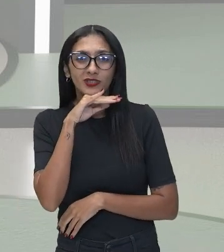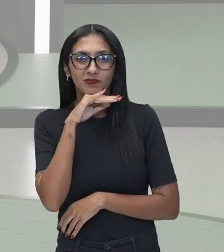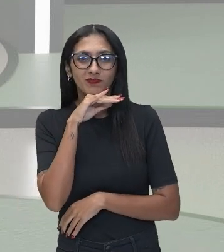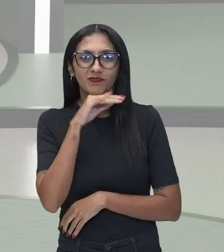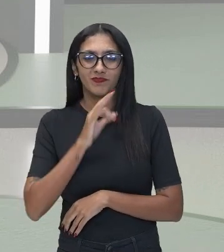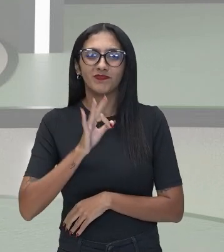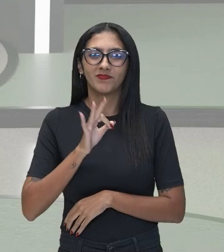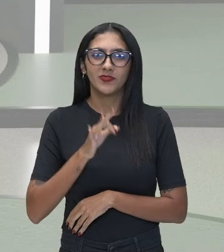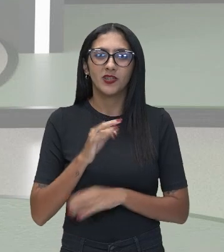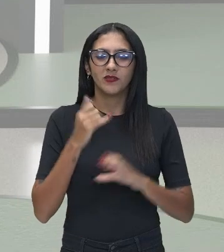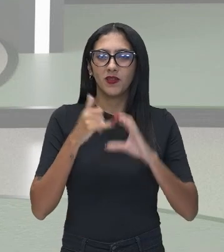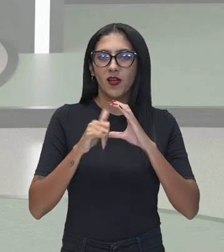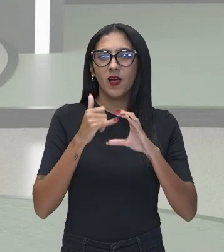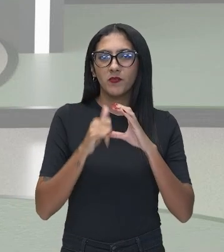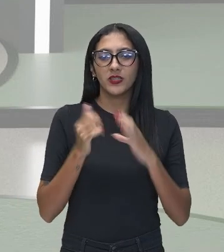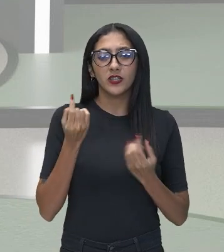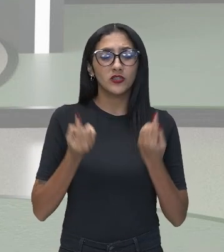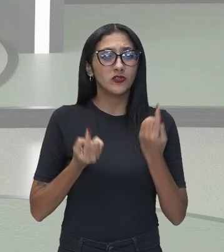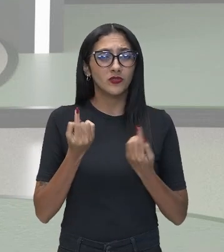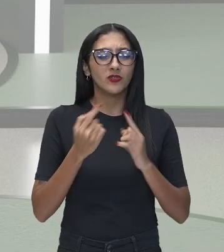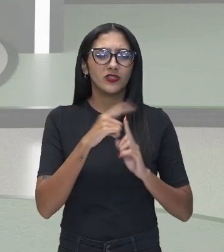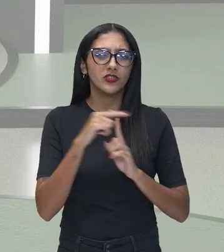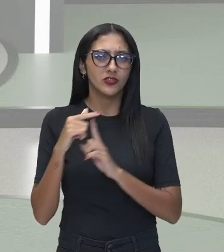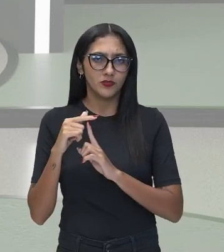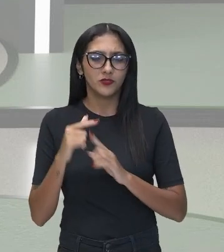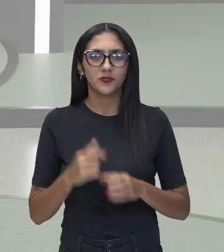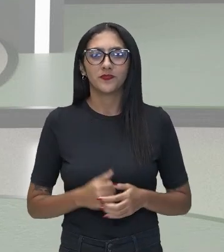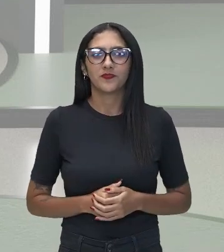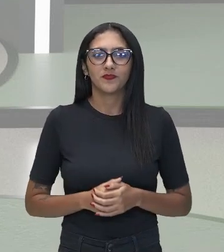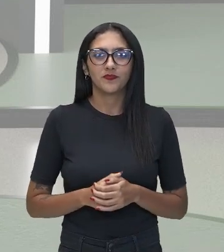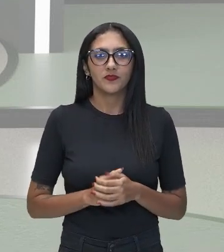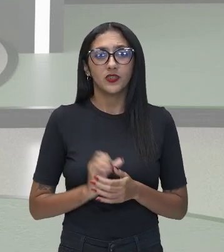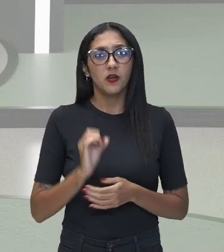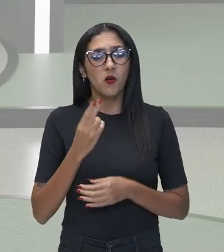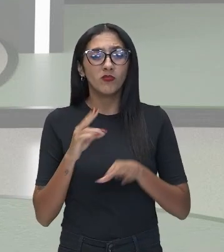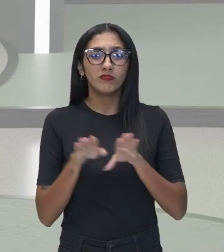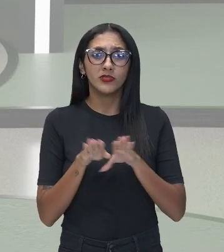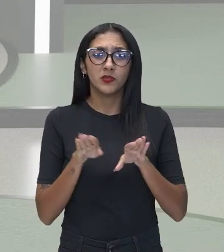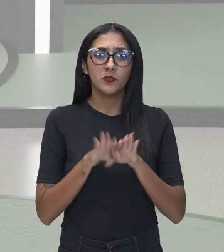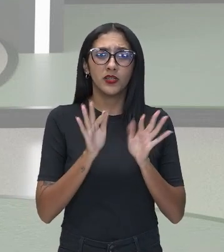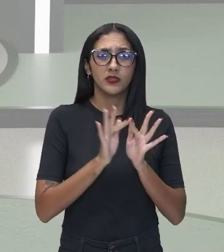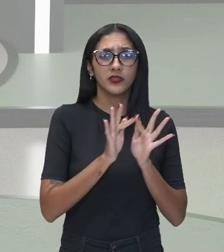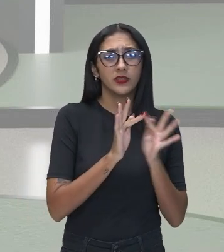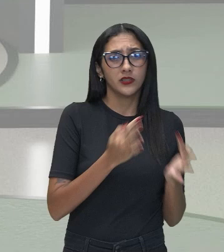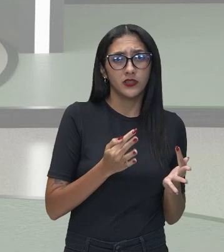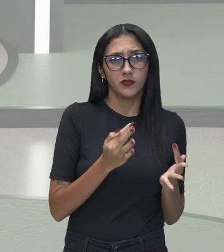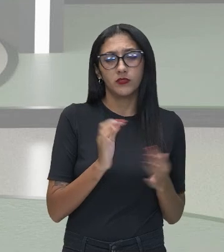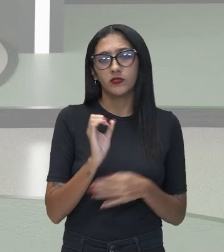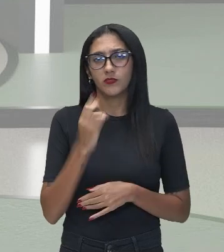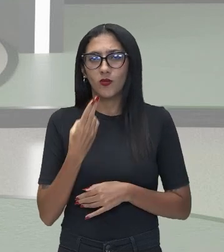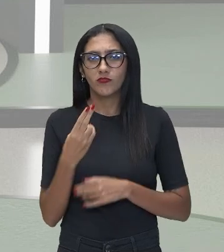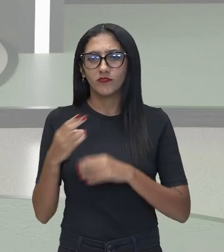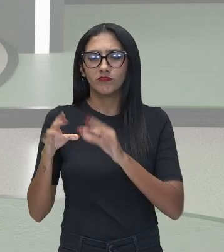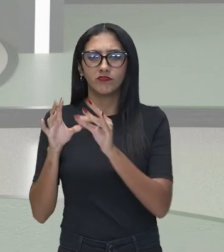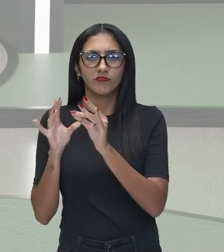são chamados de carboidratos ruins, ou simplesmente de carboidratos simples